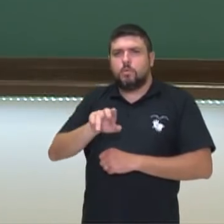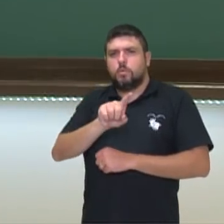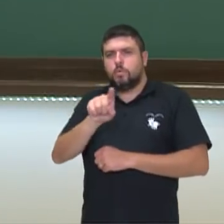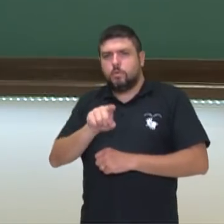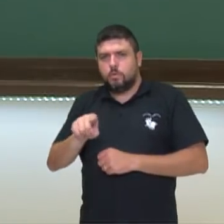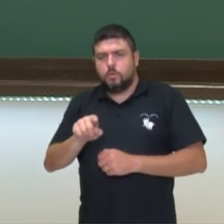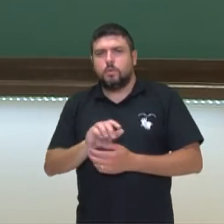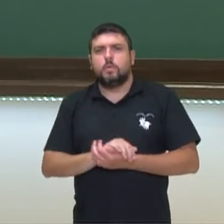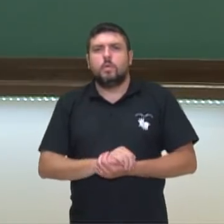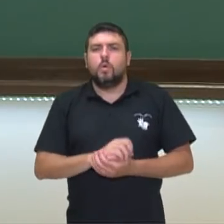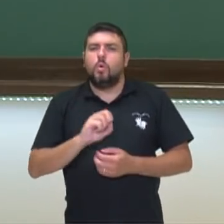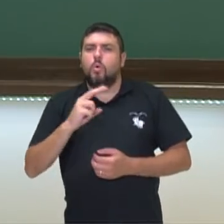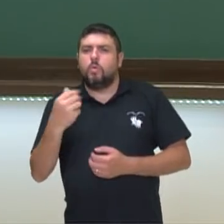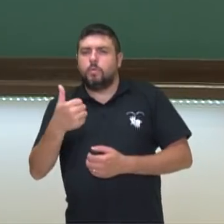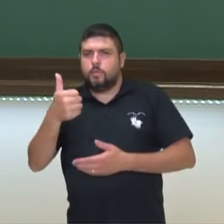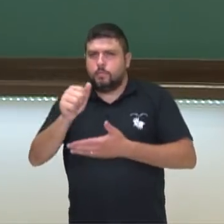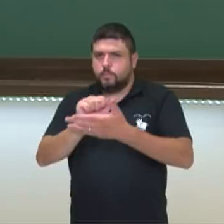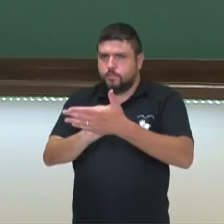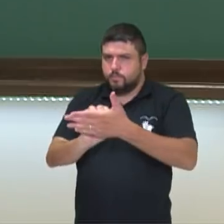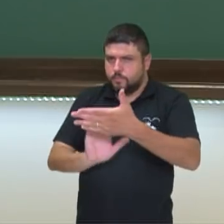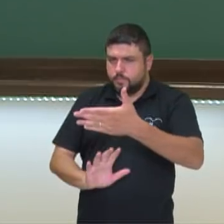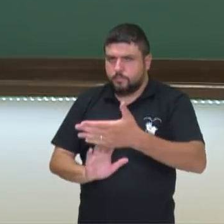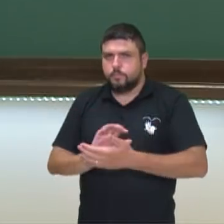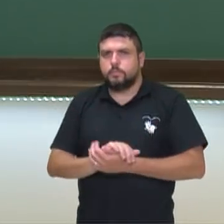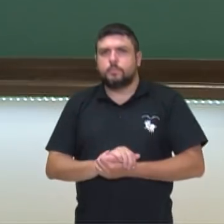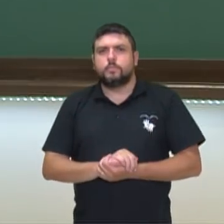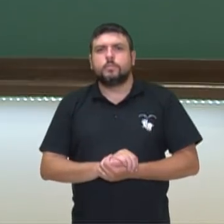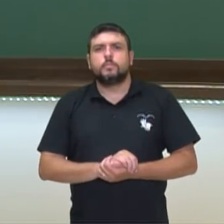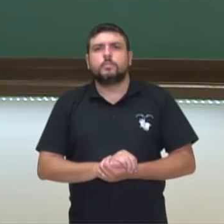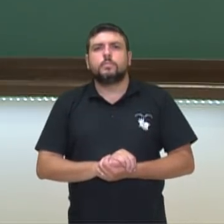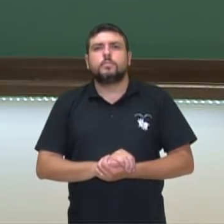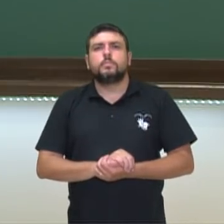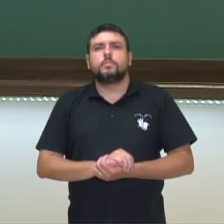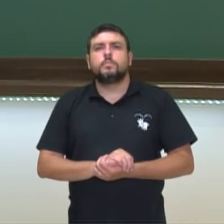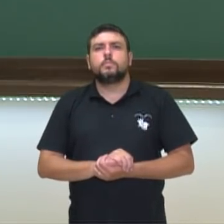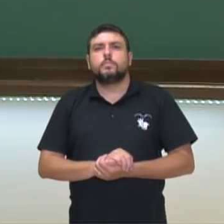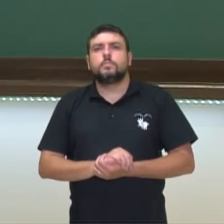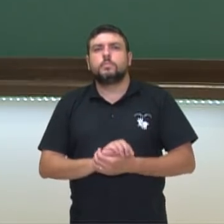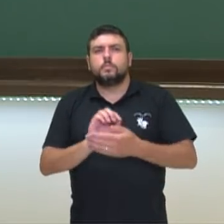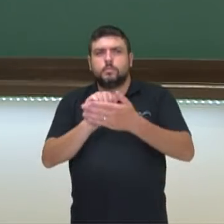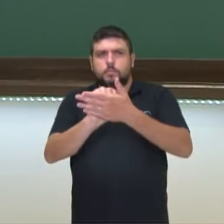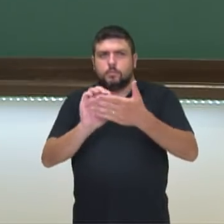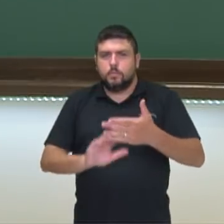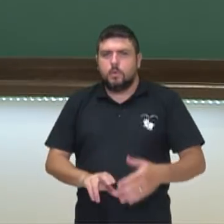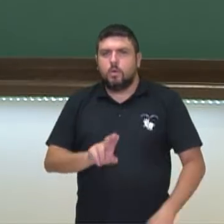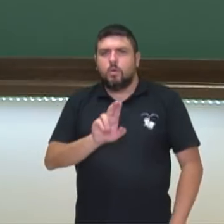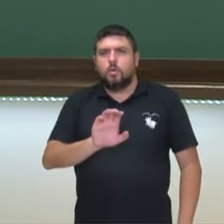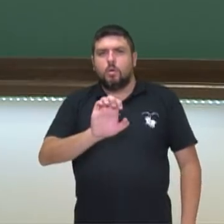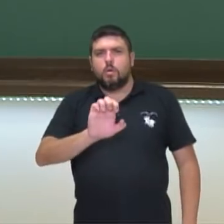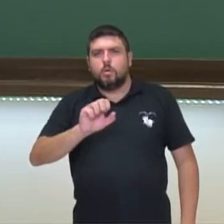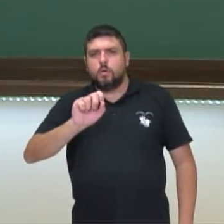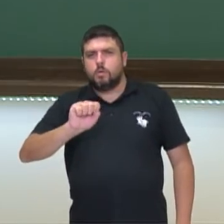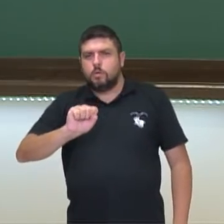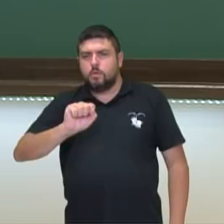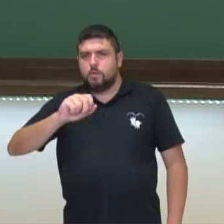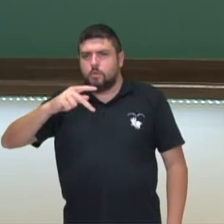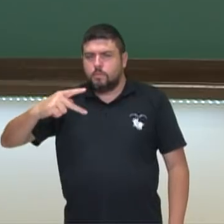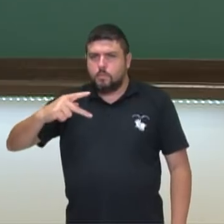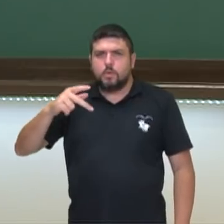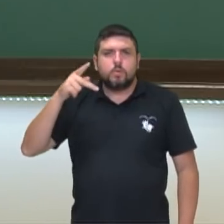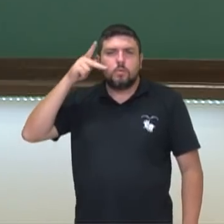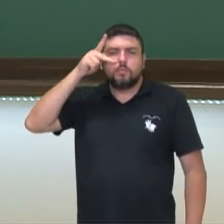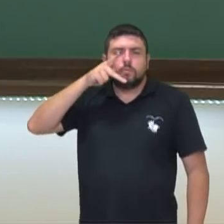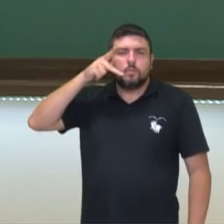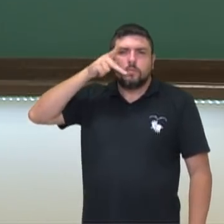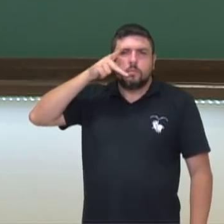ou para a primeira questão que nós estamos levantando aqui para vocês. Essa questão é da UESP, da Universidade Estadual do Piauí,